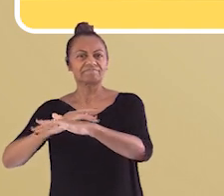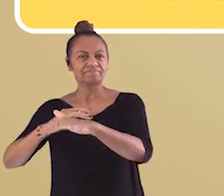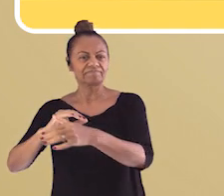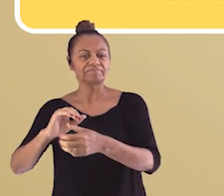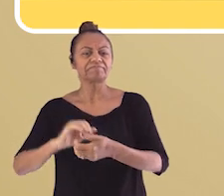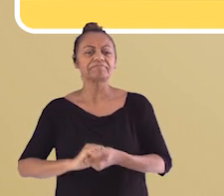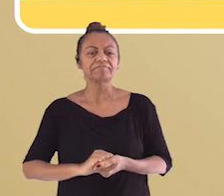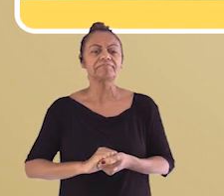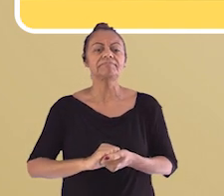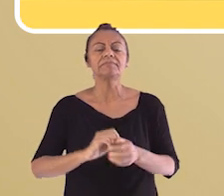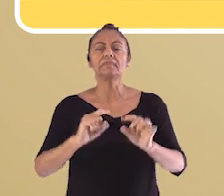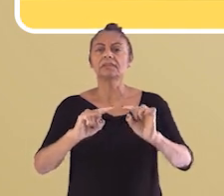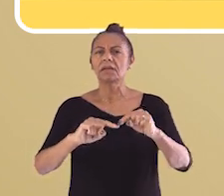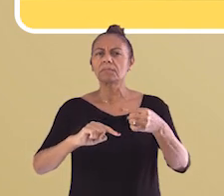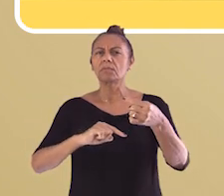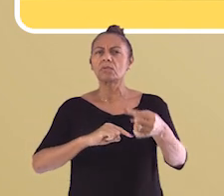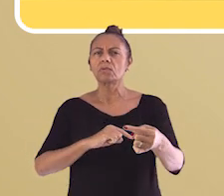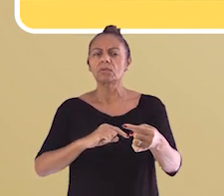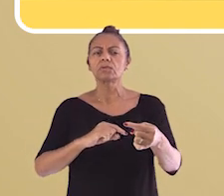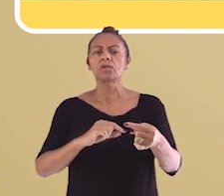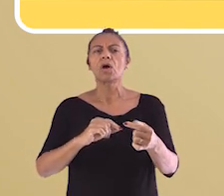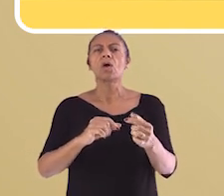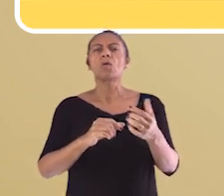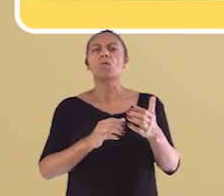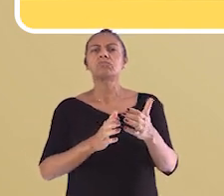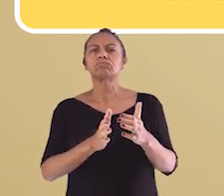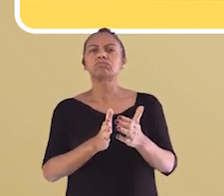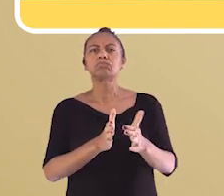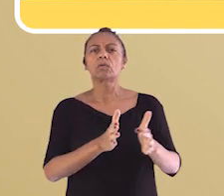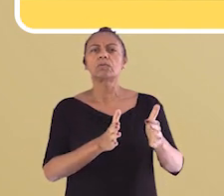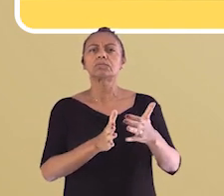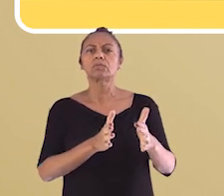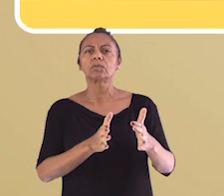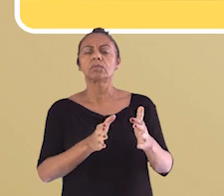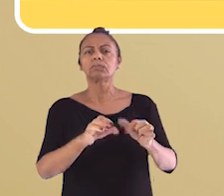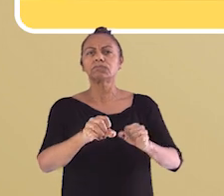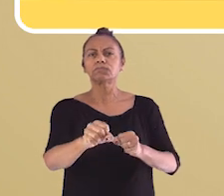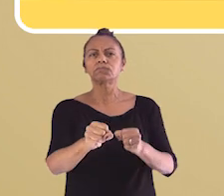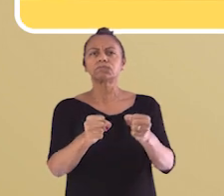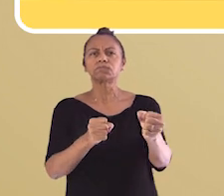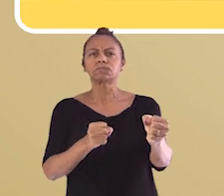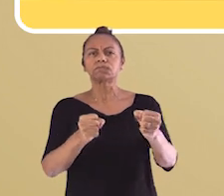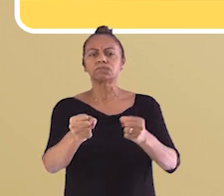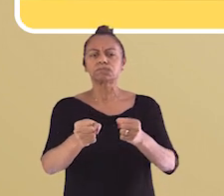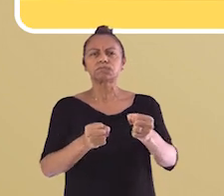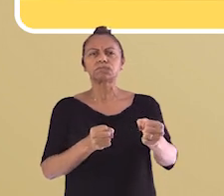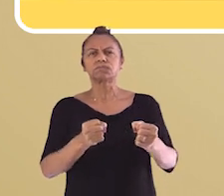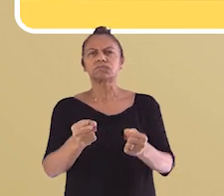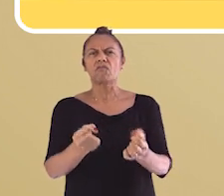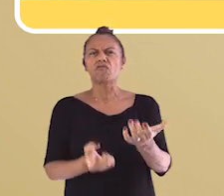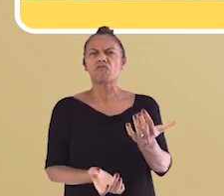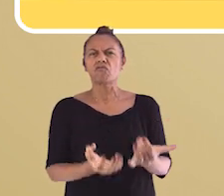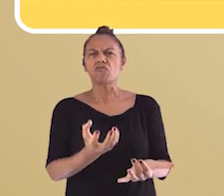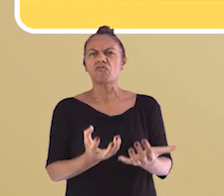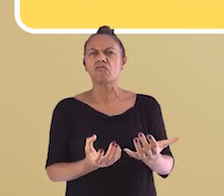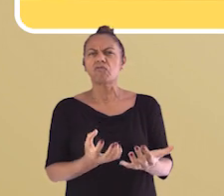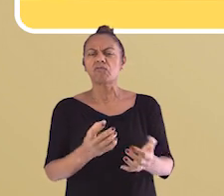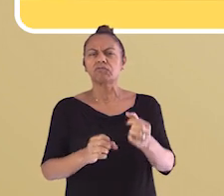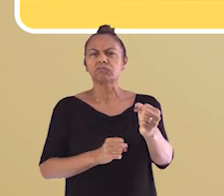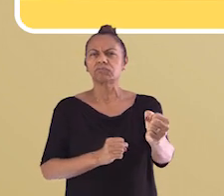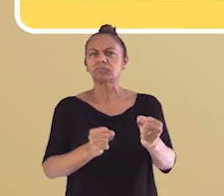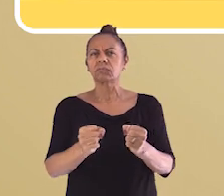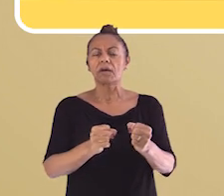das máquinas deixou de ser a vapor e começou a ser movido a combustão. O uso de combustíveis